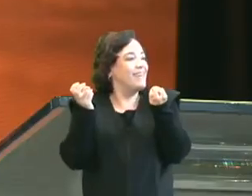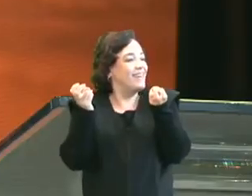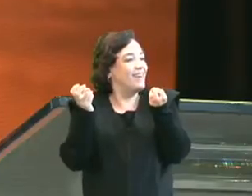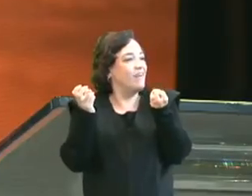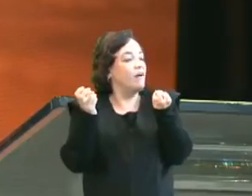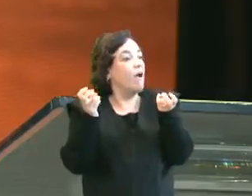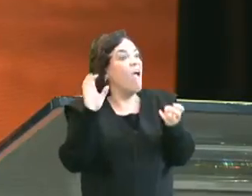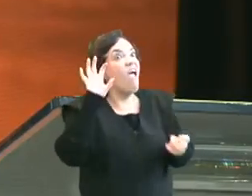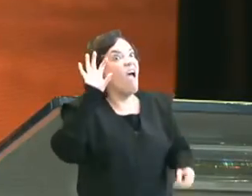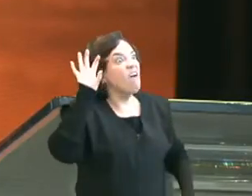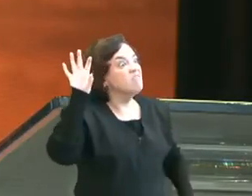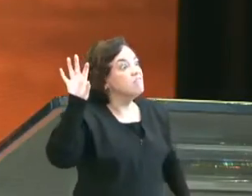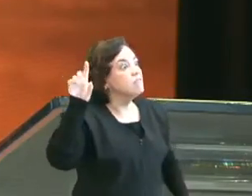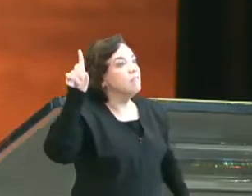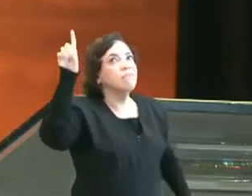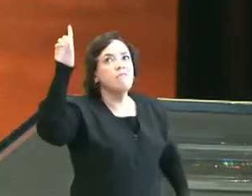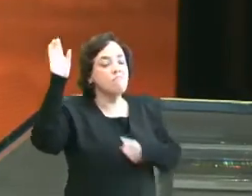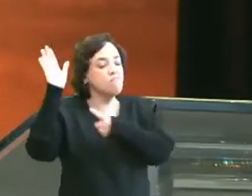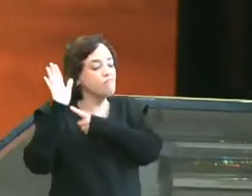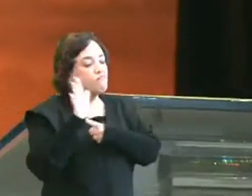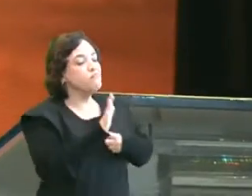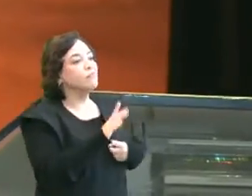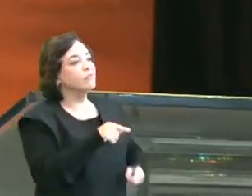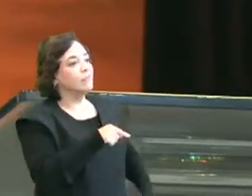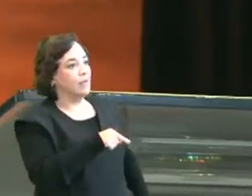É isso que aquele homem ouve.